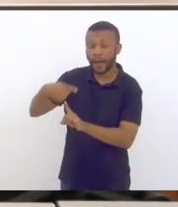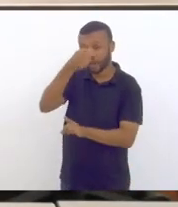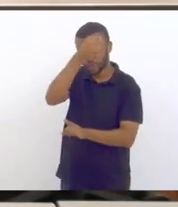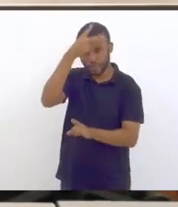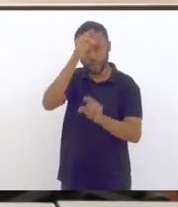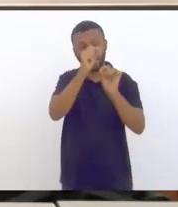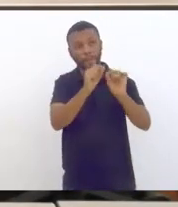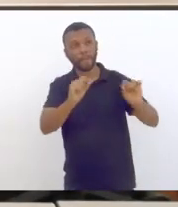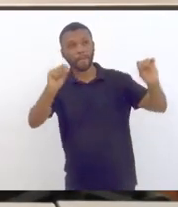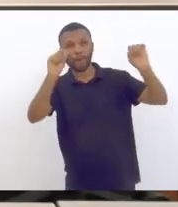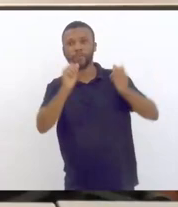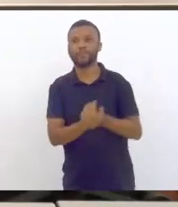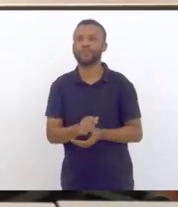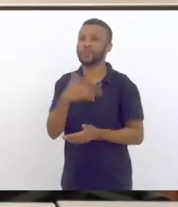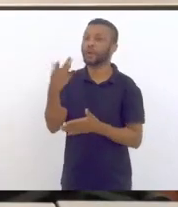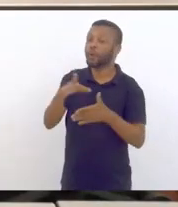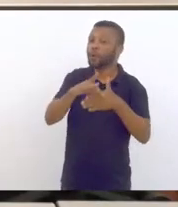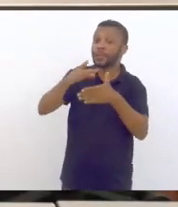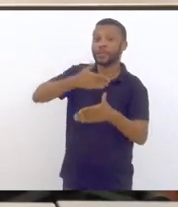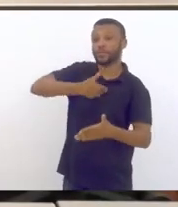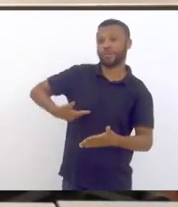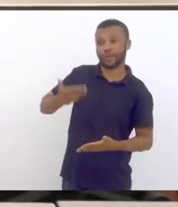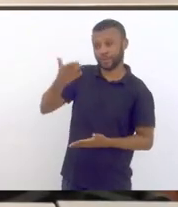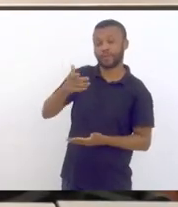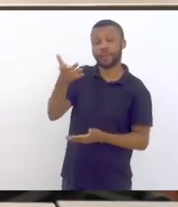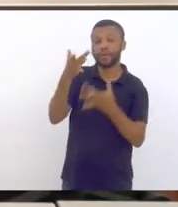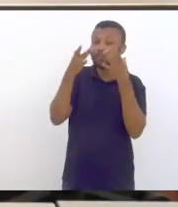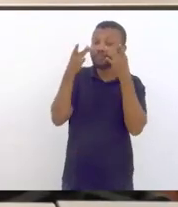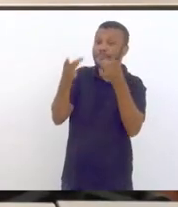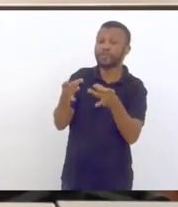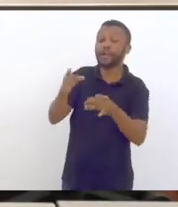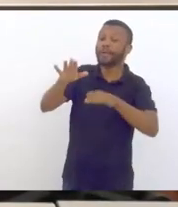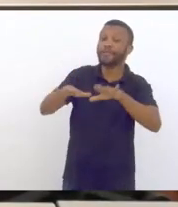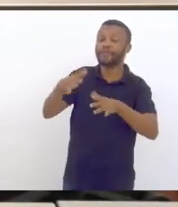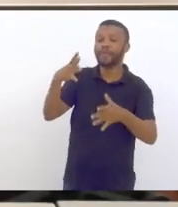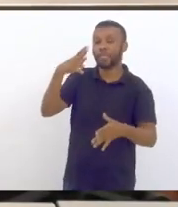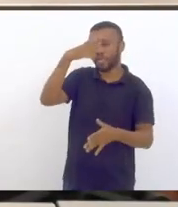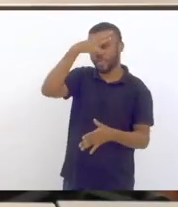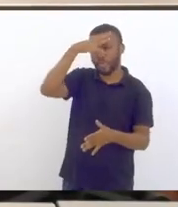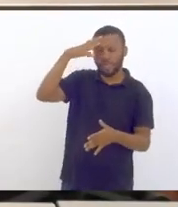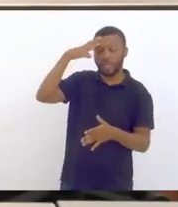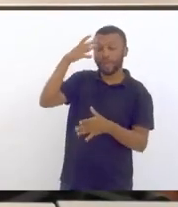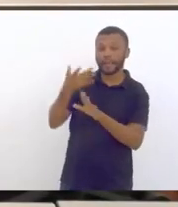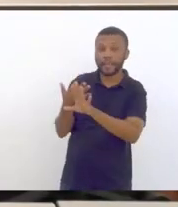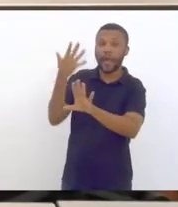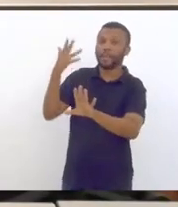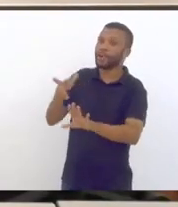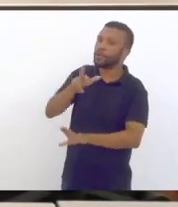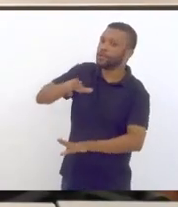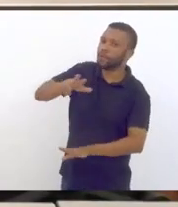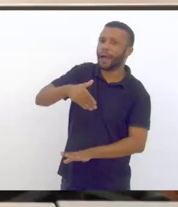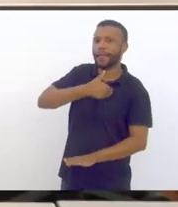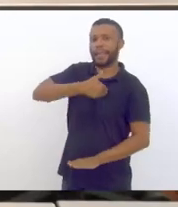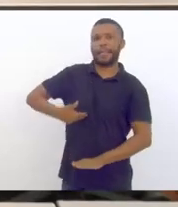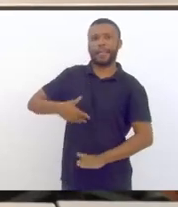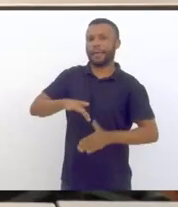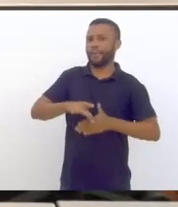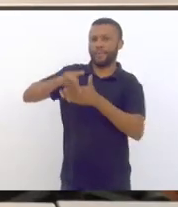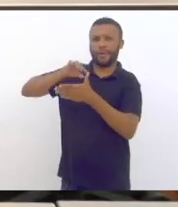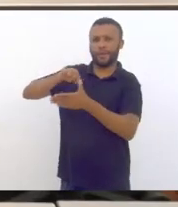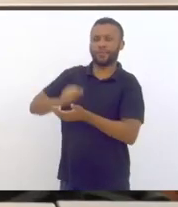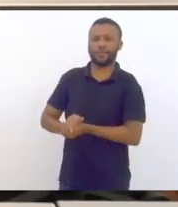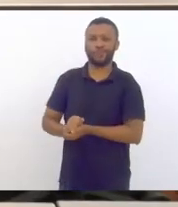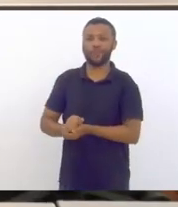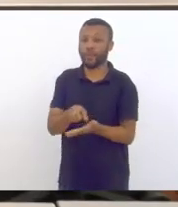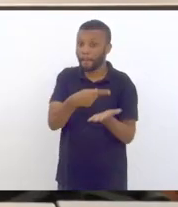líder do governo eu quero chamar atenção de um aspecto que vossa excelência não acompanhou porque ainda não era líder do governo que foi consenso em todos os municípios